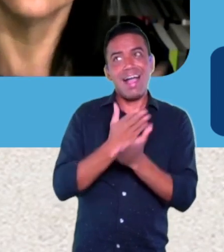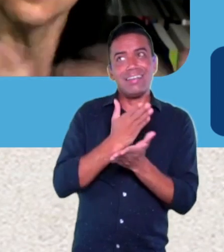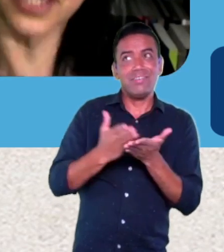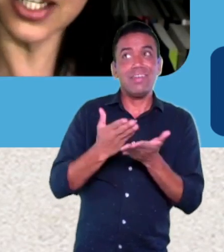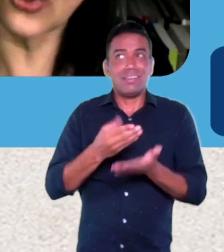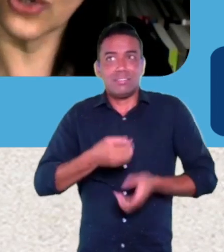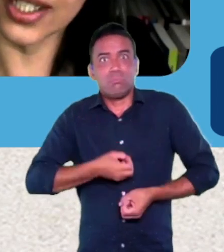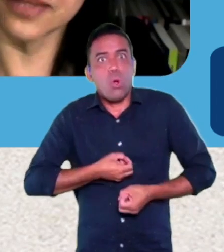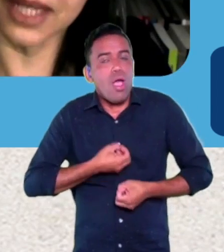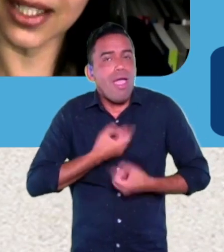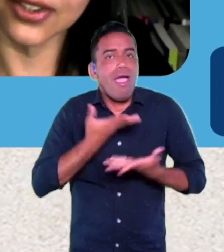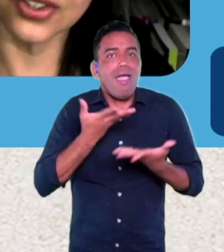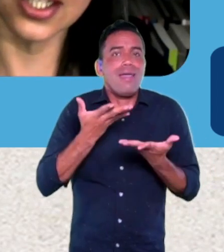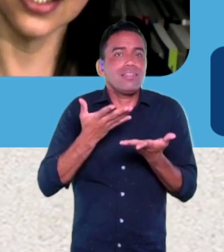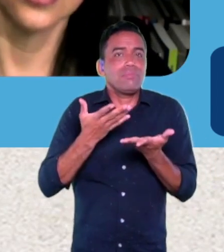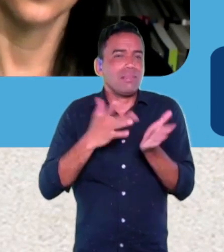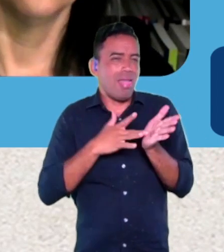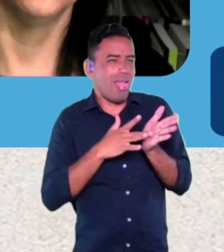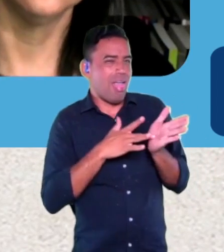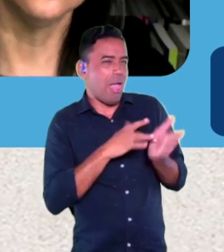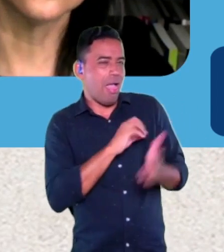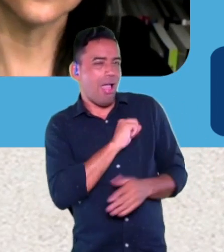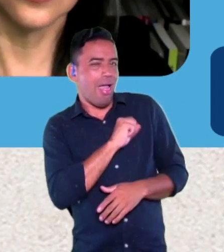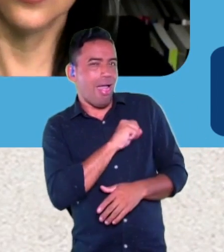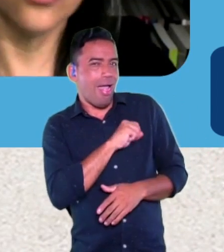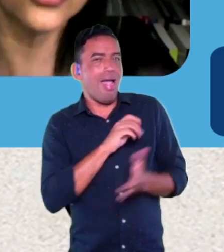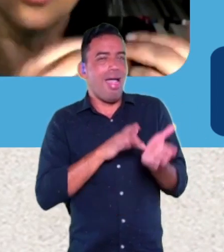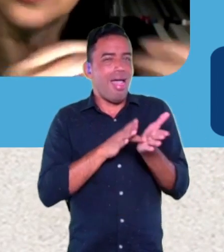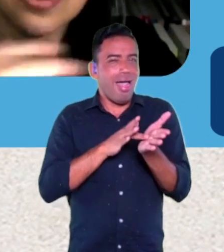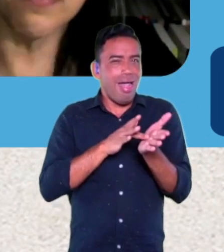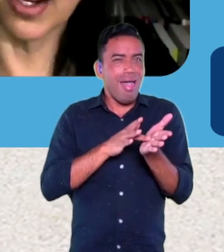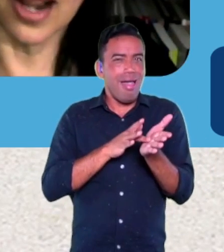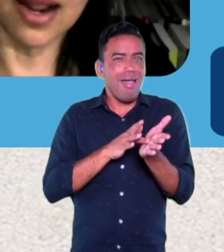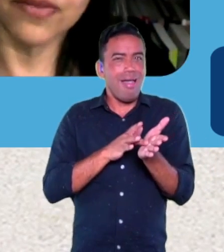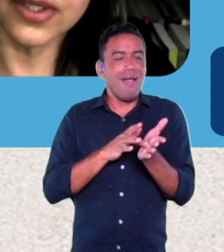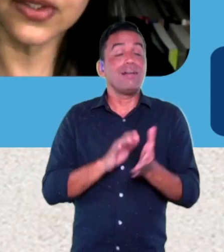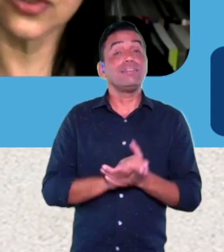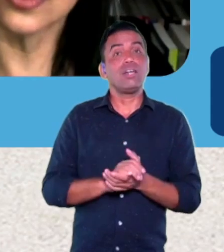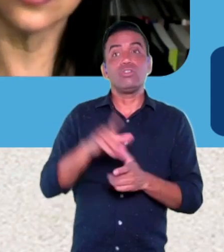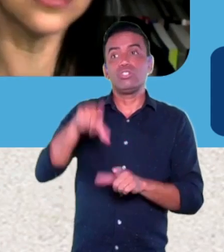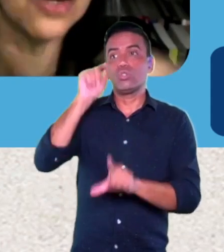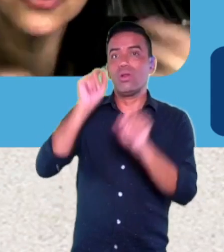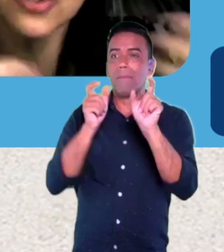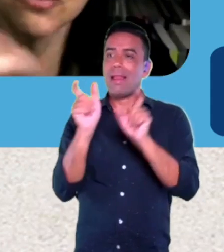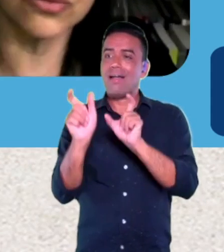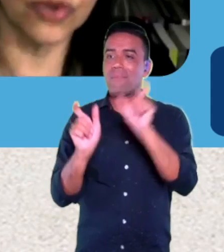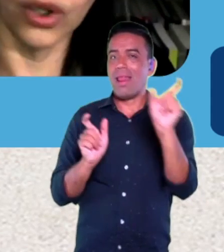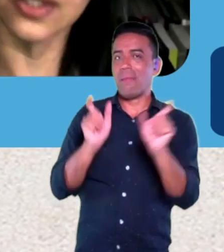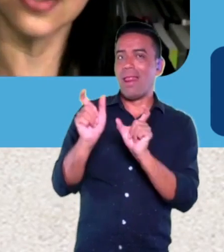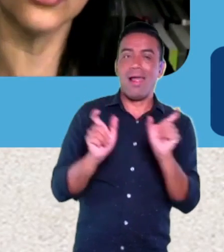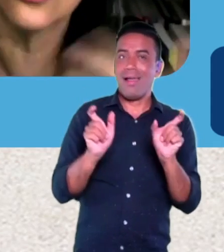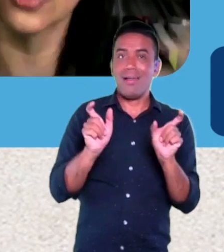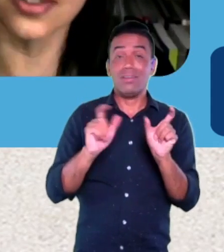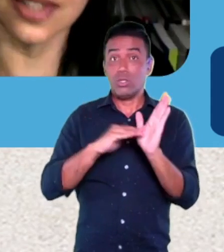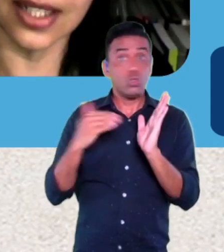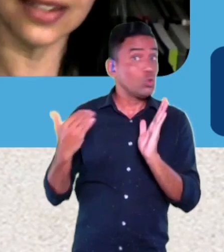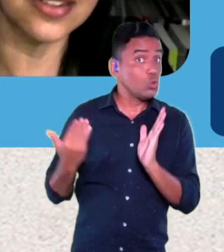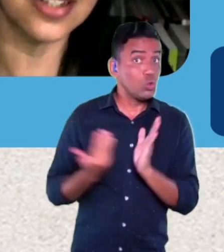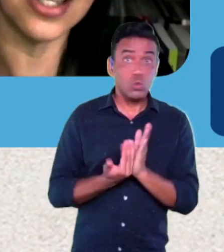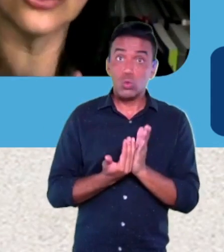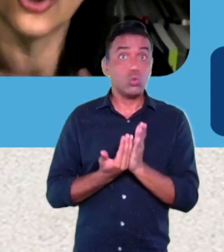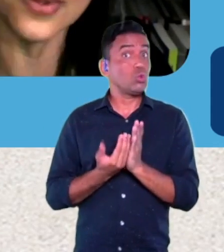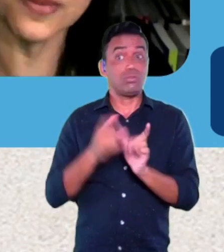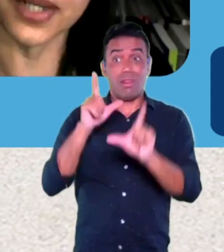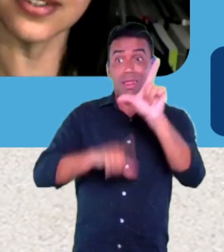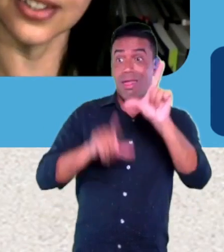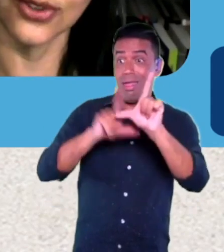poeticamente, também ironicamente, né? Mas eu escolhi palavras, não são todas, não tem todas as letras,